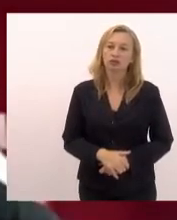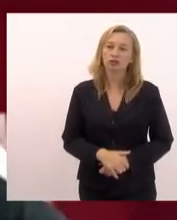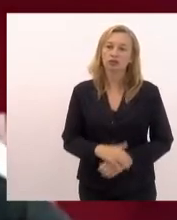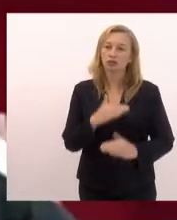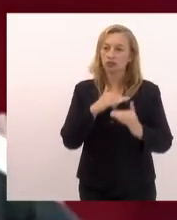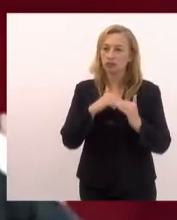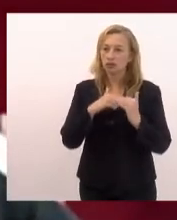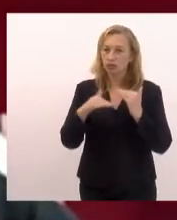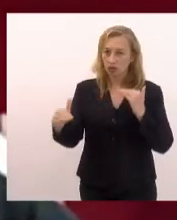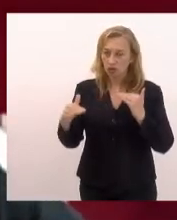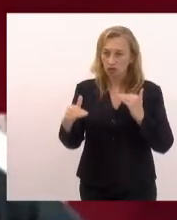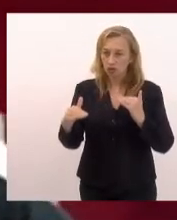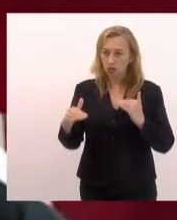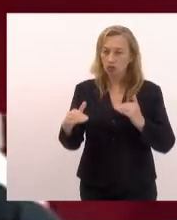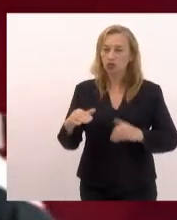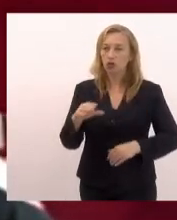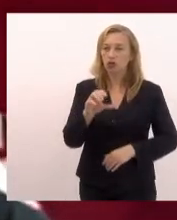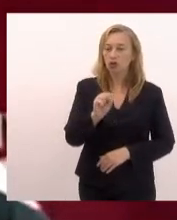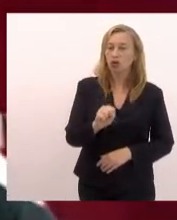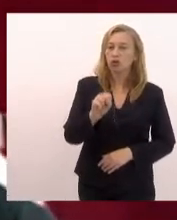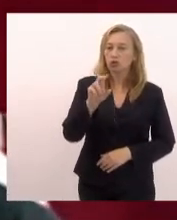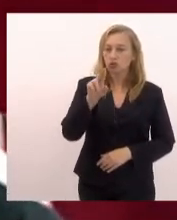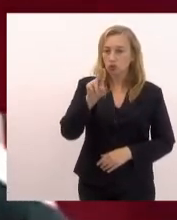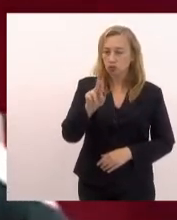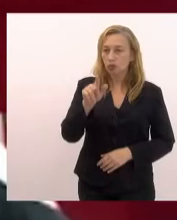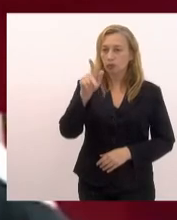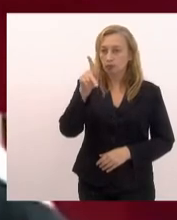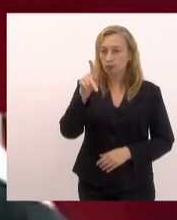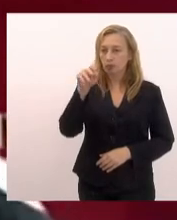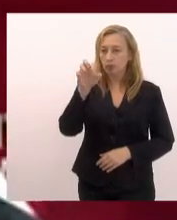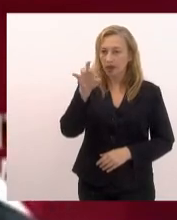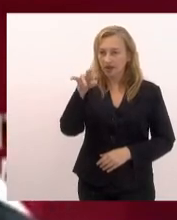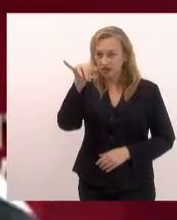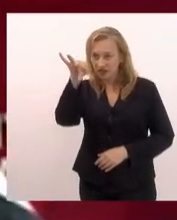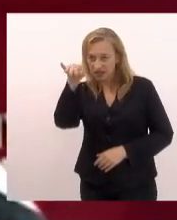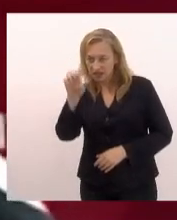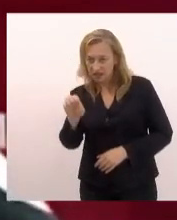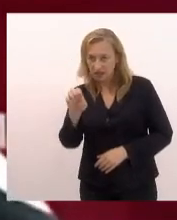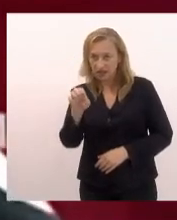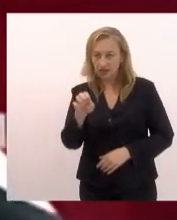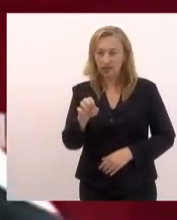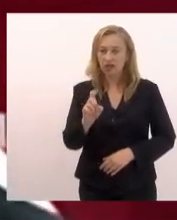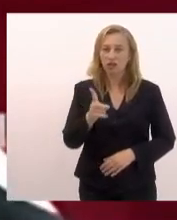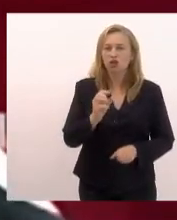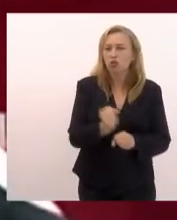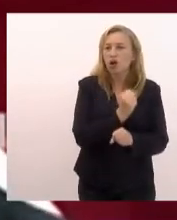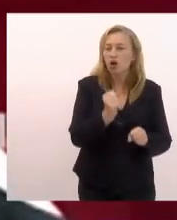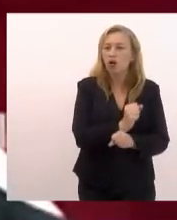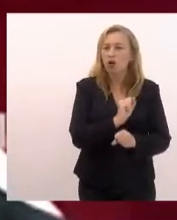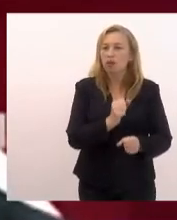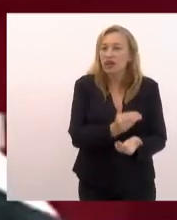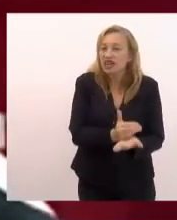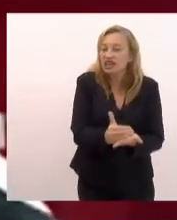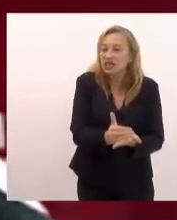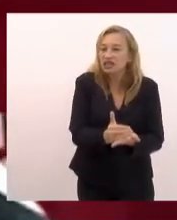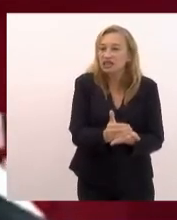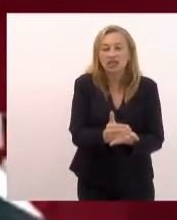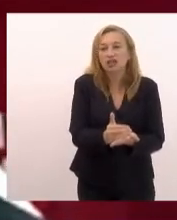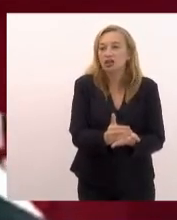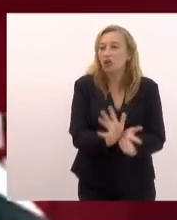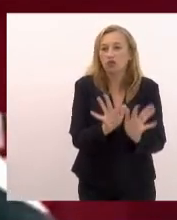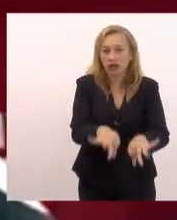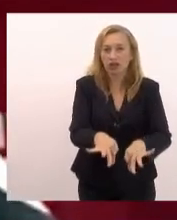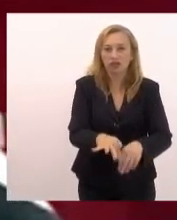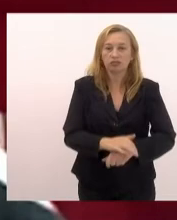de superfície da Baixada Fluminense não seja uma obra iniciada e não concluída. Isso será